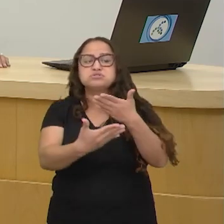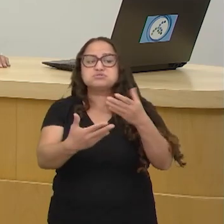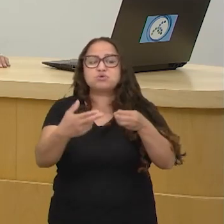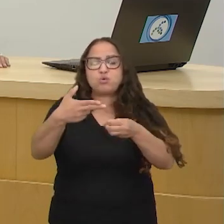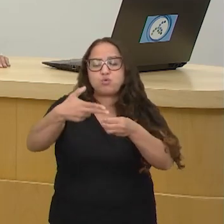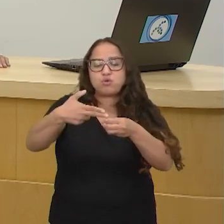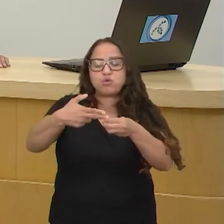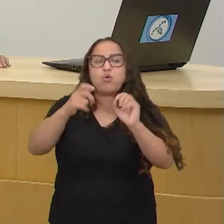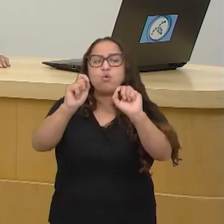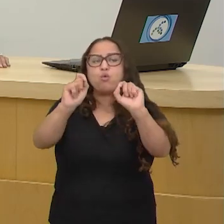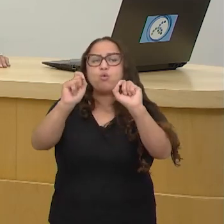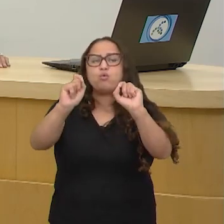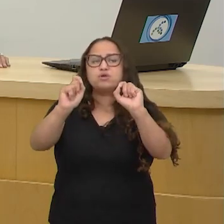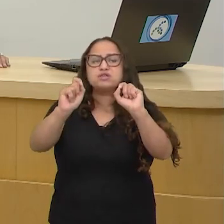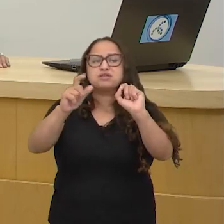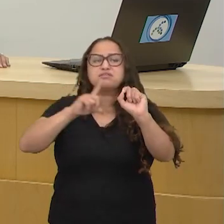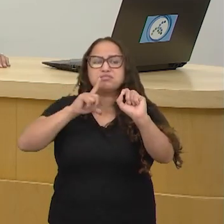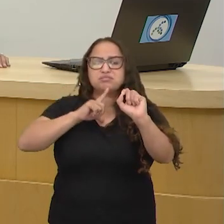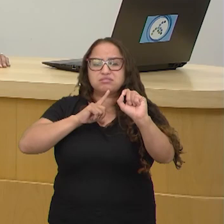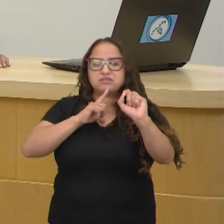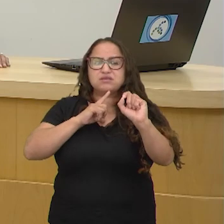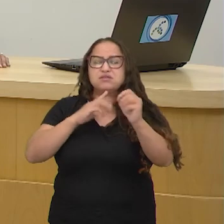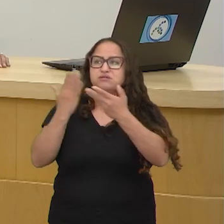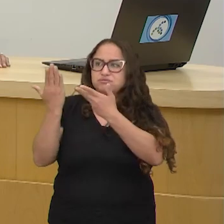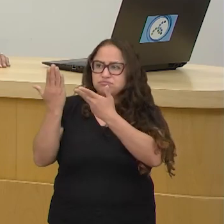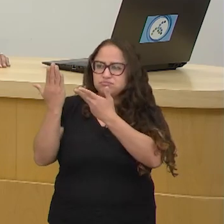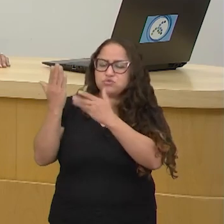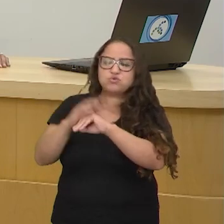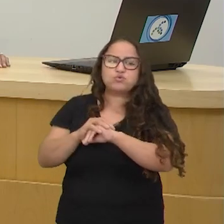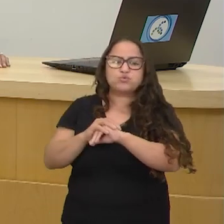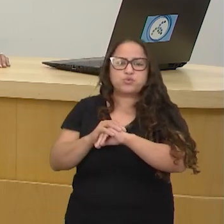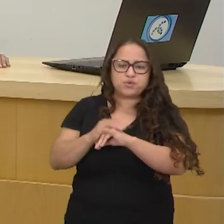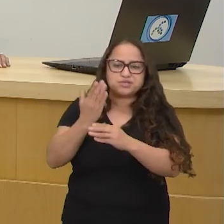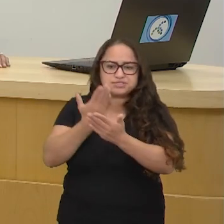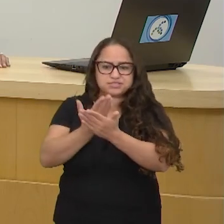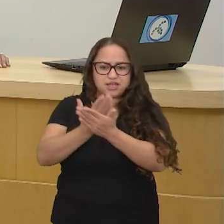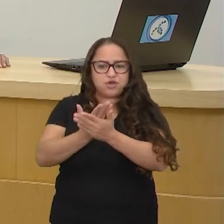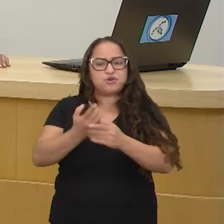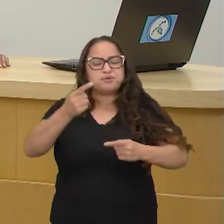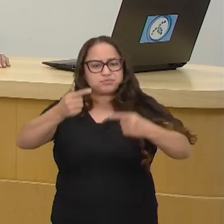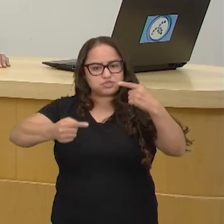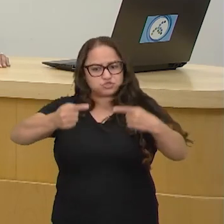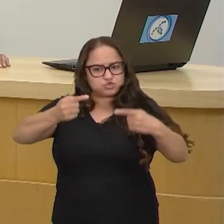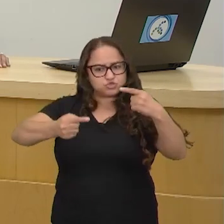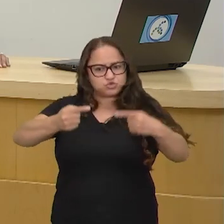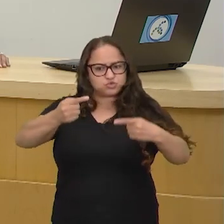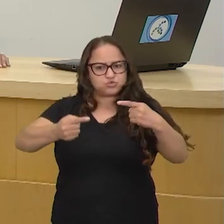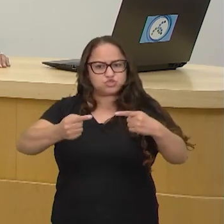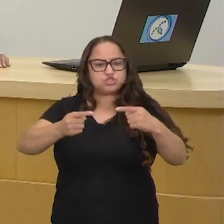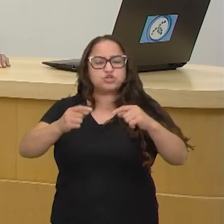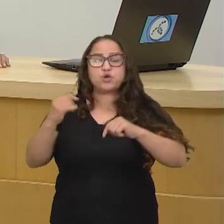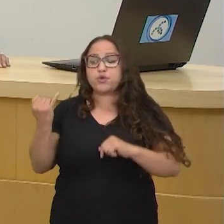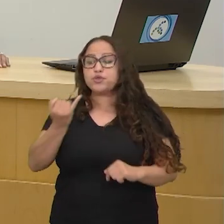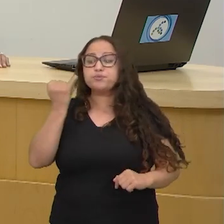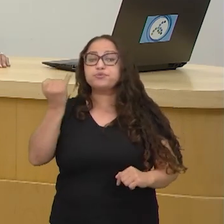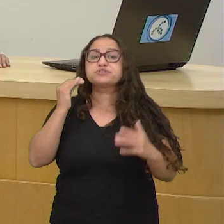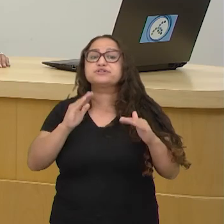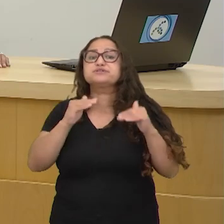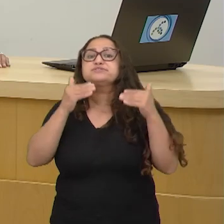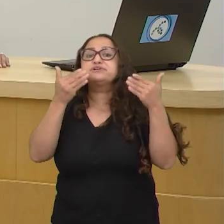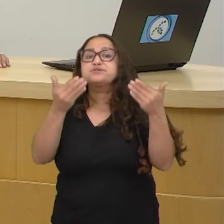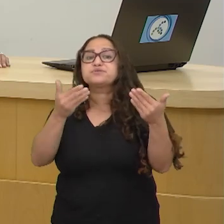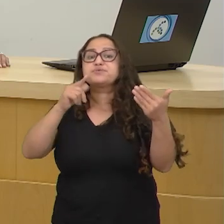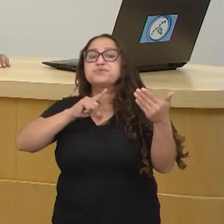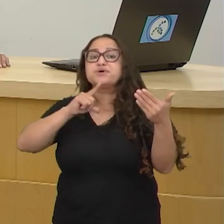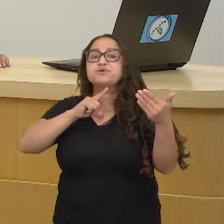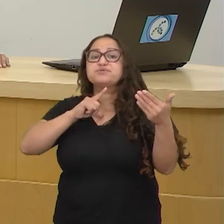mantém a estabilidade do núcleo com essa aula aí de hoje para discutir qual a importância, né, das partículas